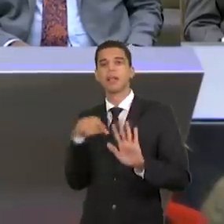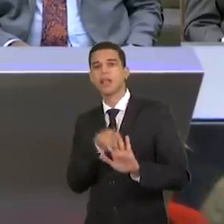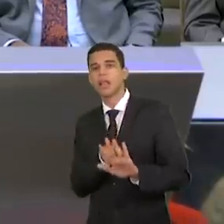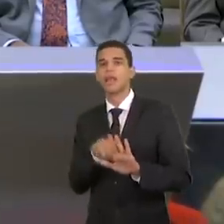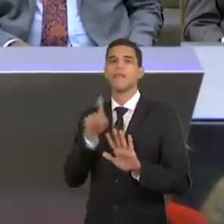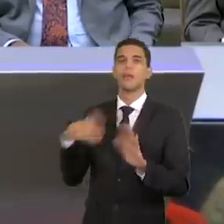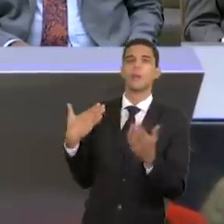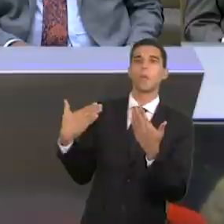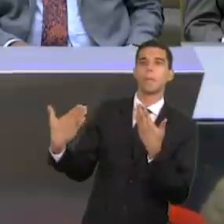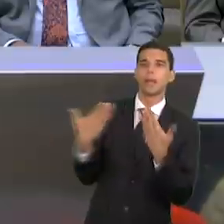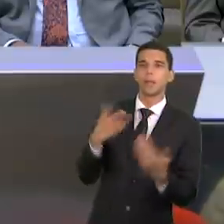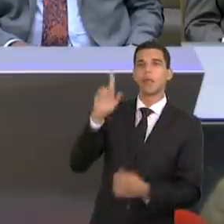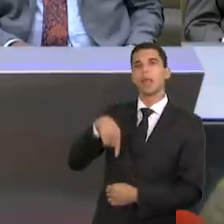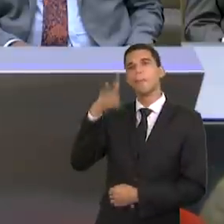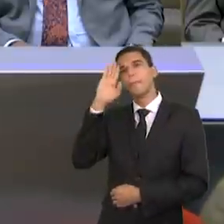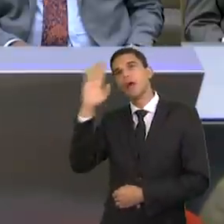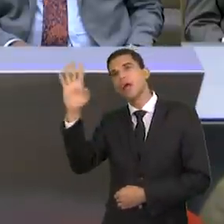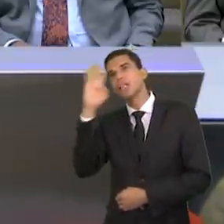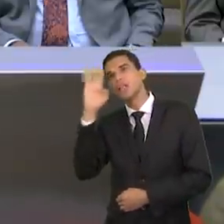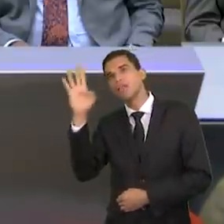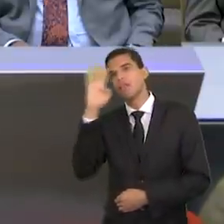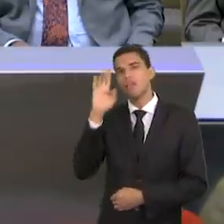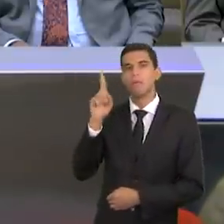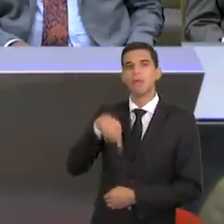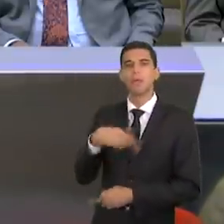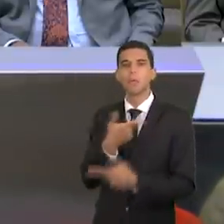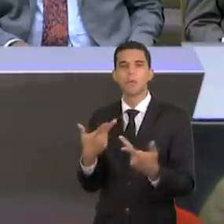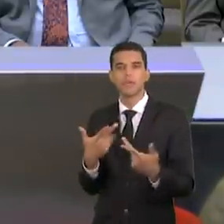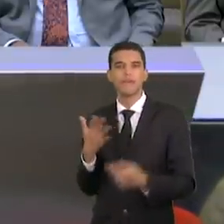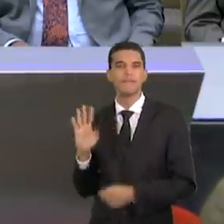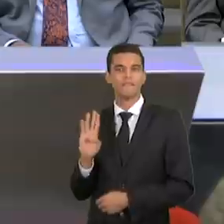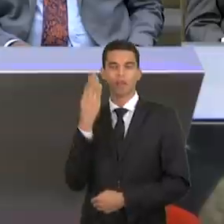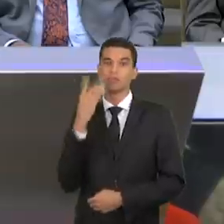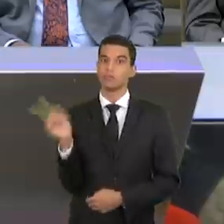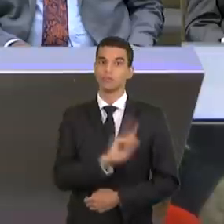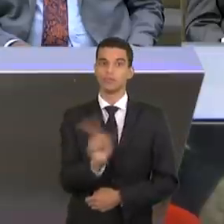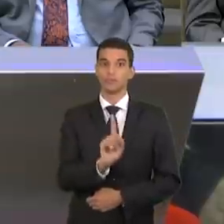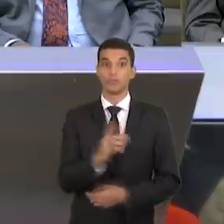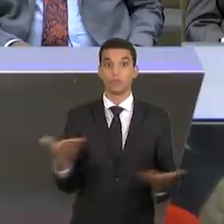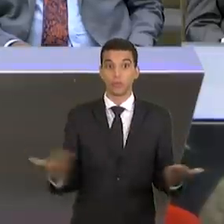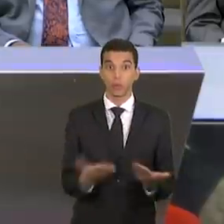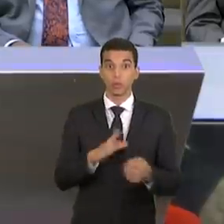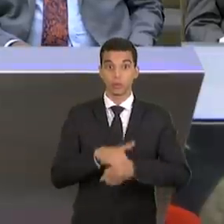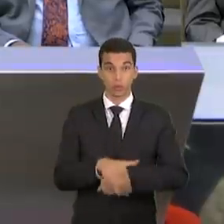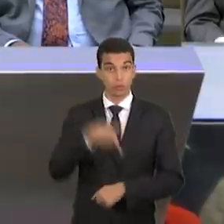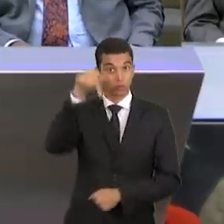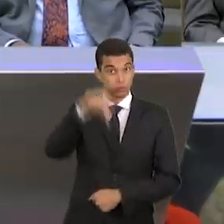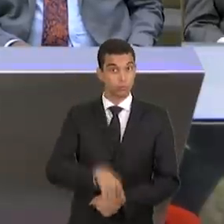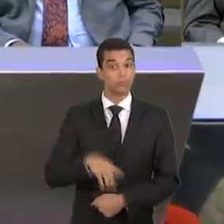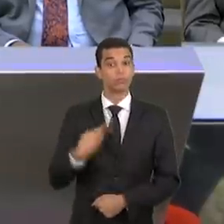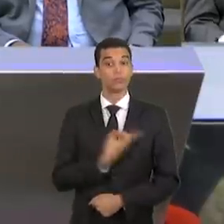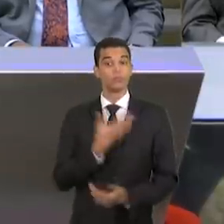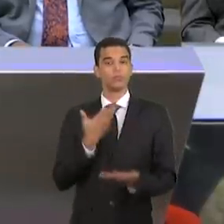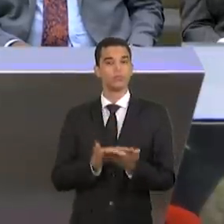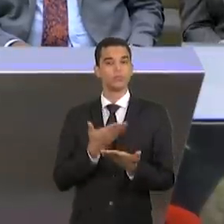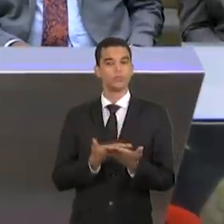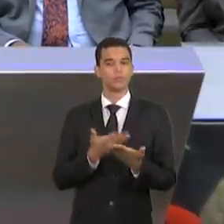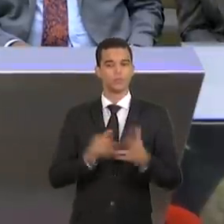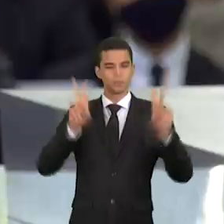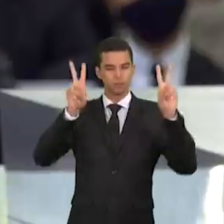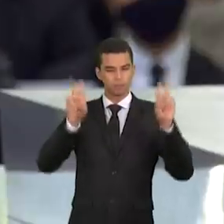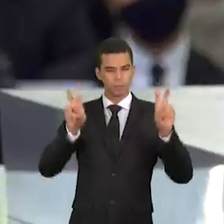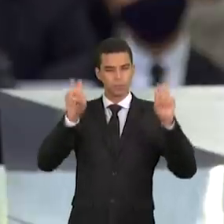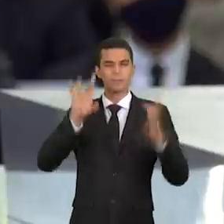coisa sem sentido, sem razão. Nós estamos nesta noite vivenciando um assunto que